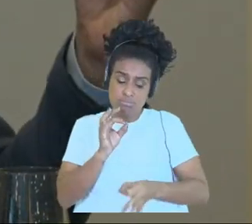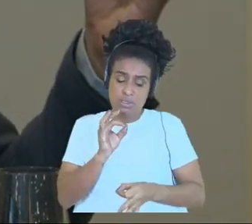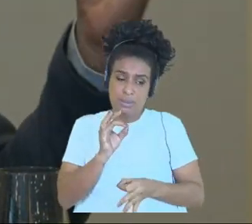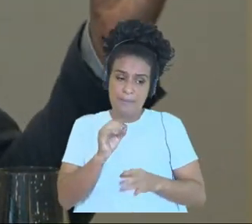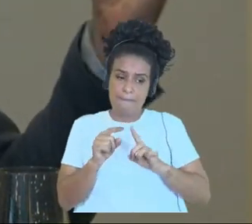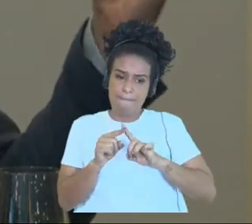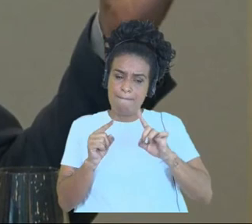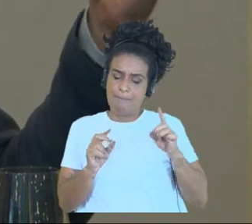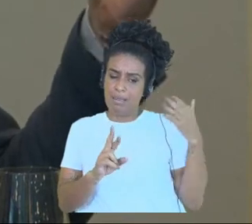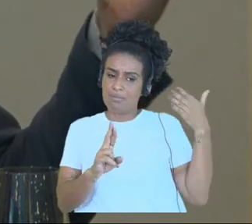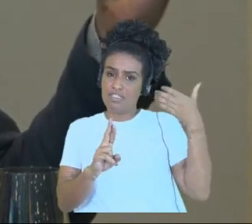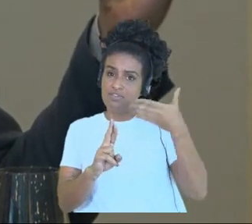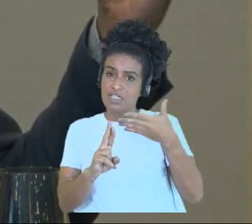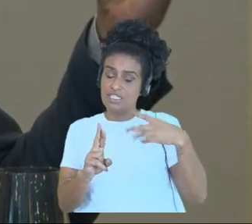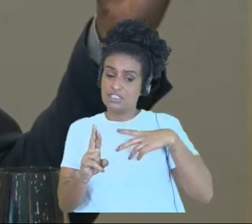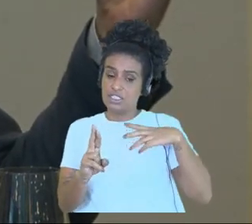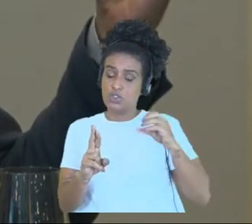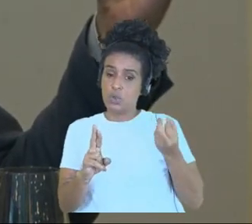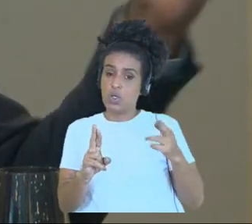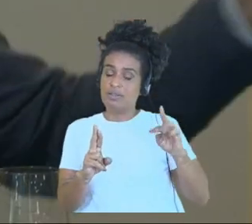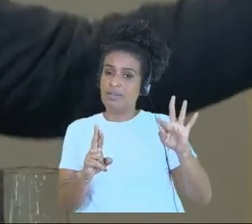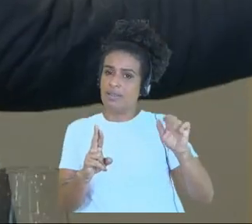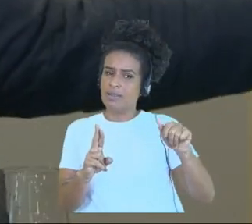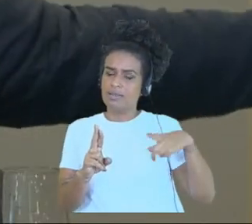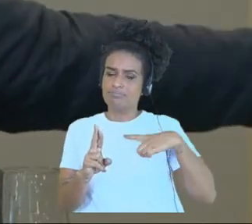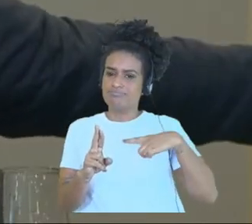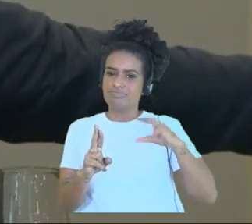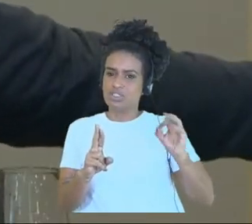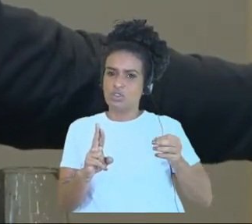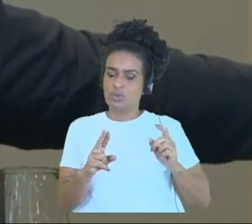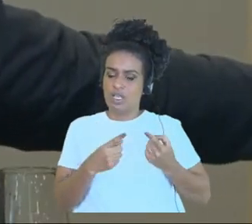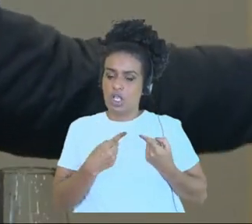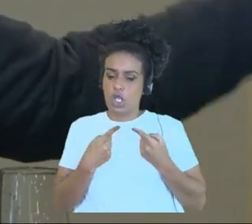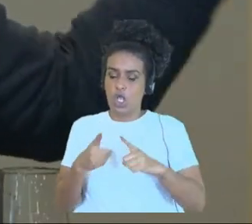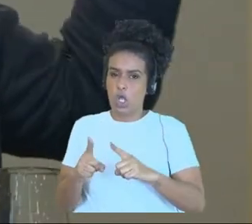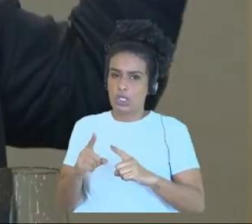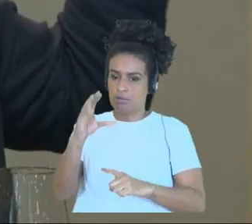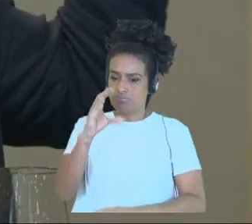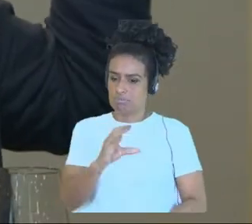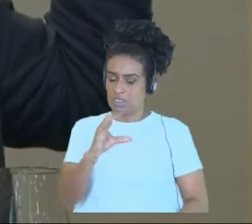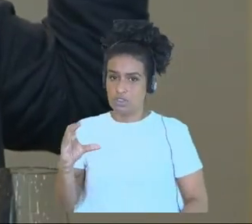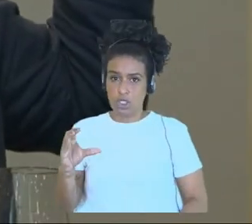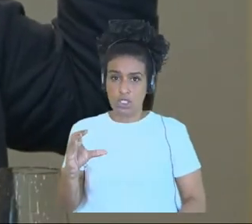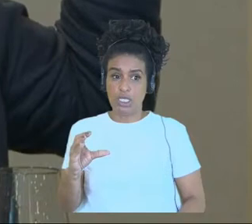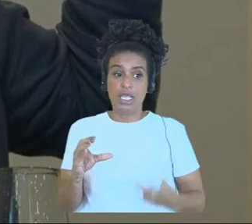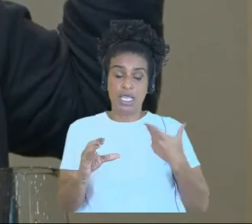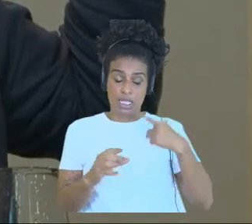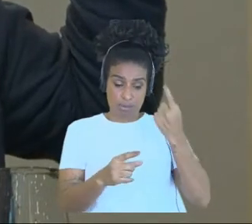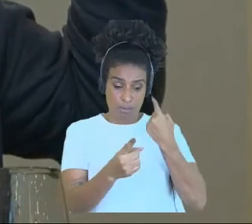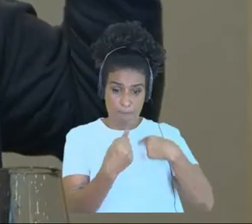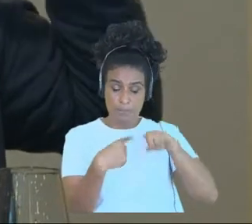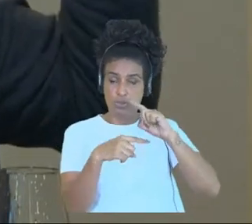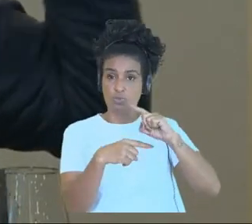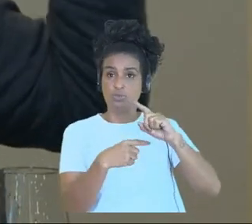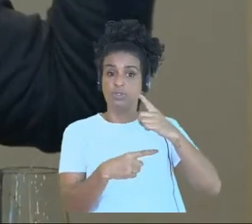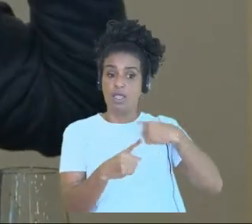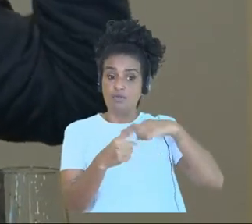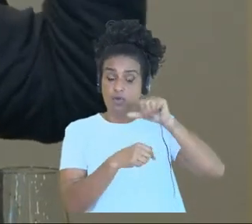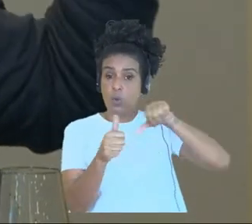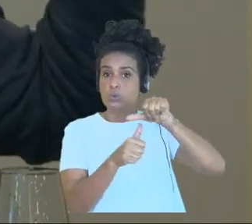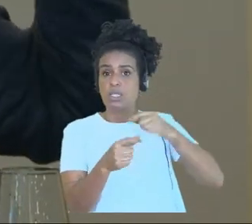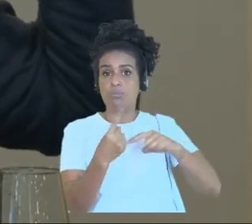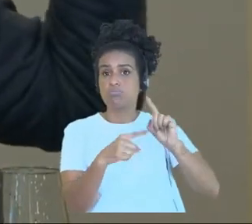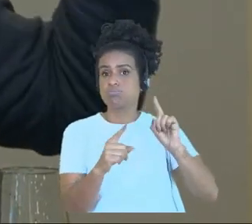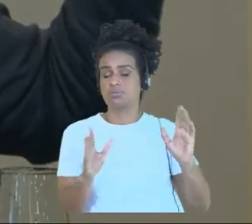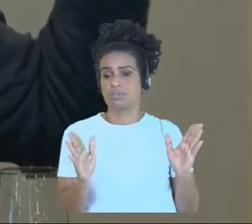você vê que a referência que ele tem do Ortega não é o Ortega que persegue católicos hoje, é o Ortega da Revolução Sandinista. Então,